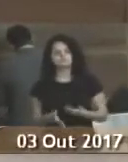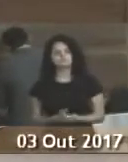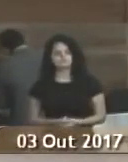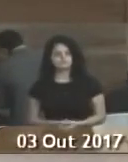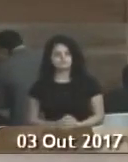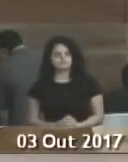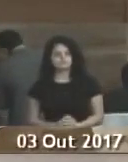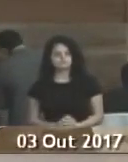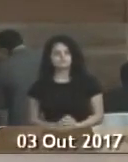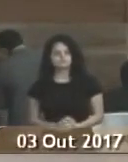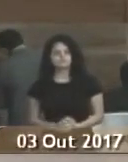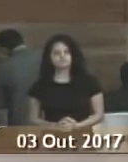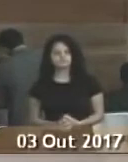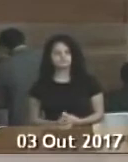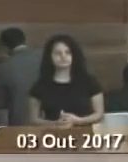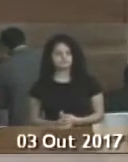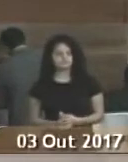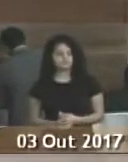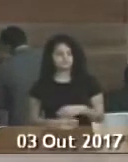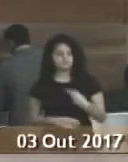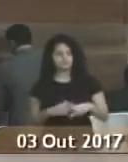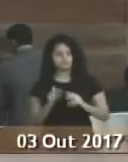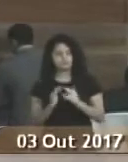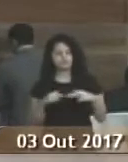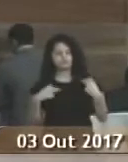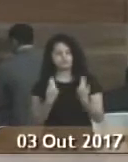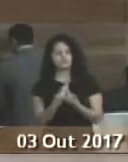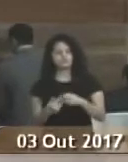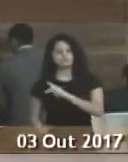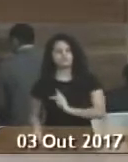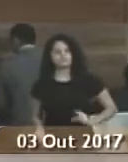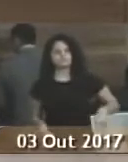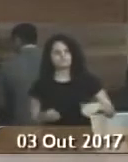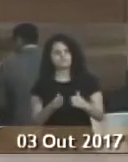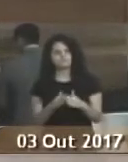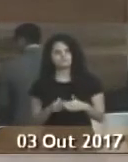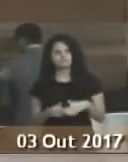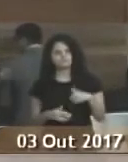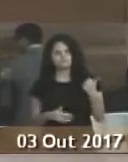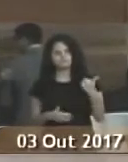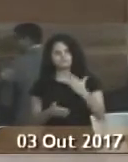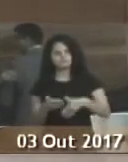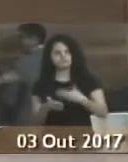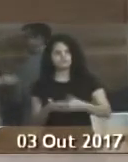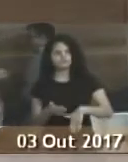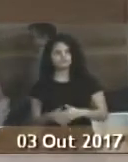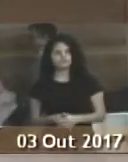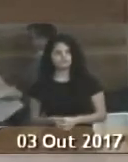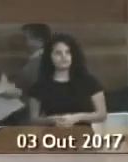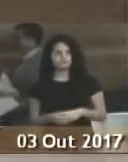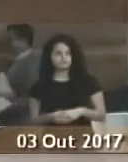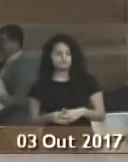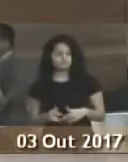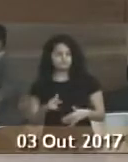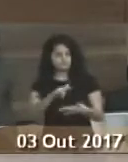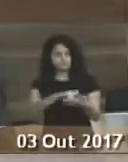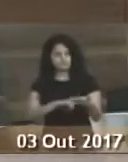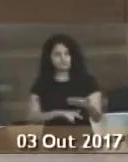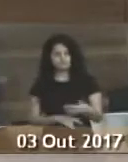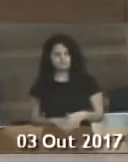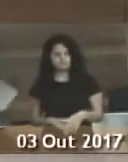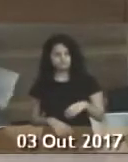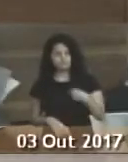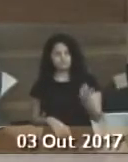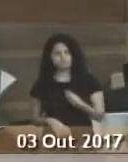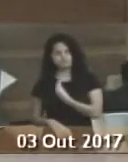hoc. Dando continuidade à sessão, o senhor presidente solicitou ao primeiro secretário ad hoc que procedesse à leitura da lista